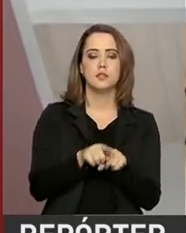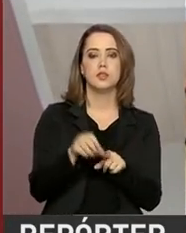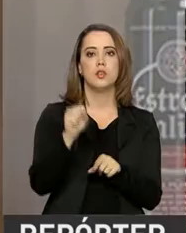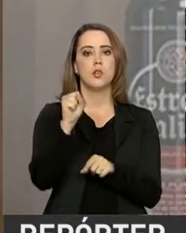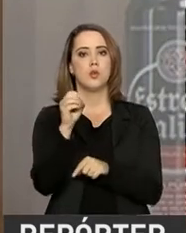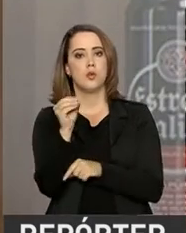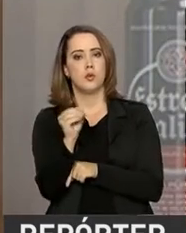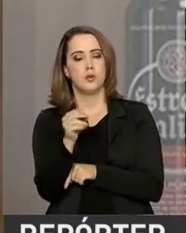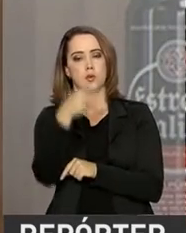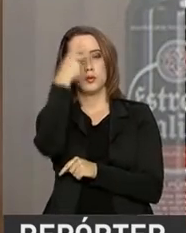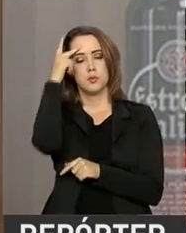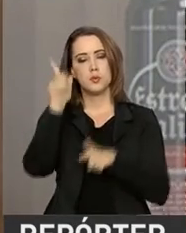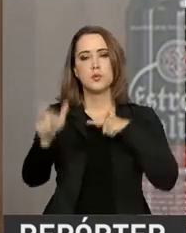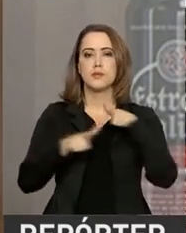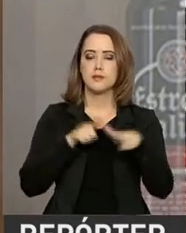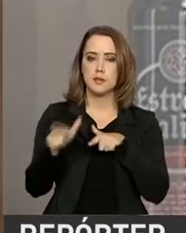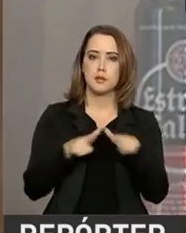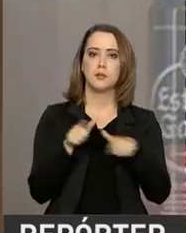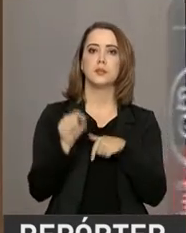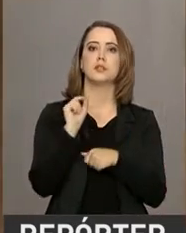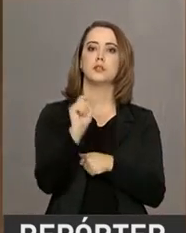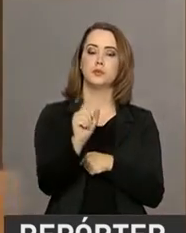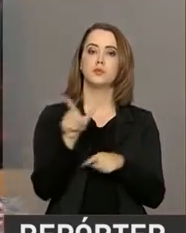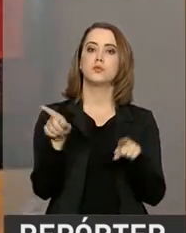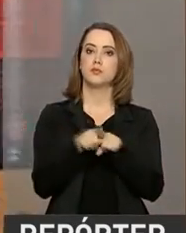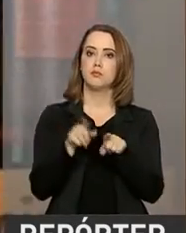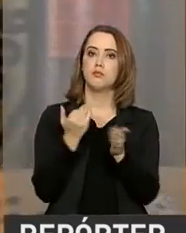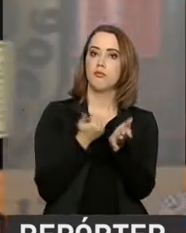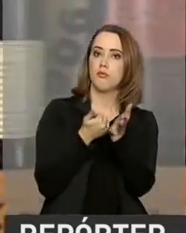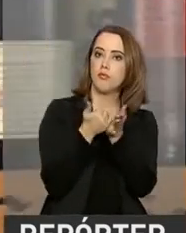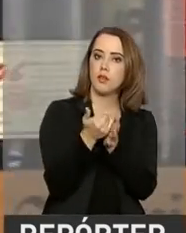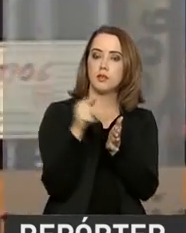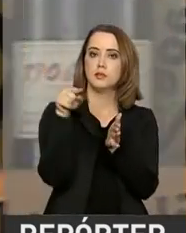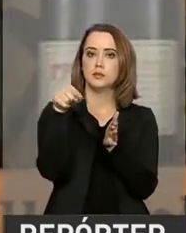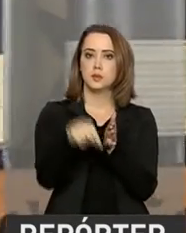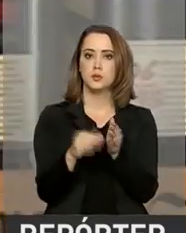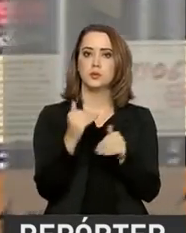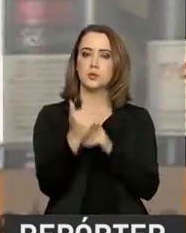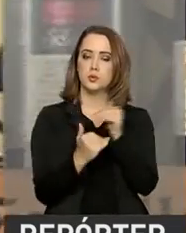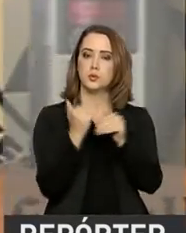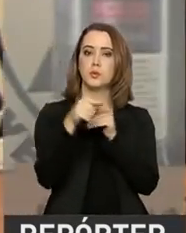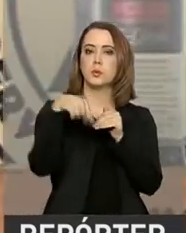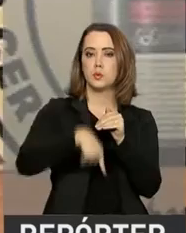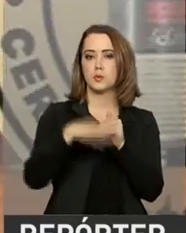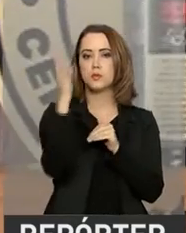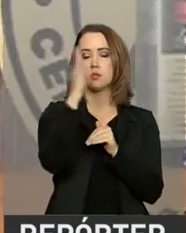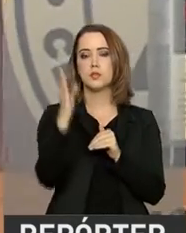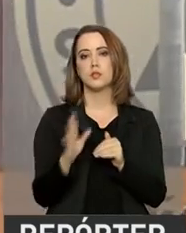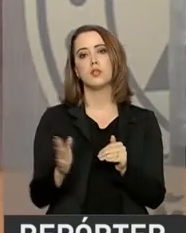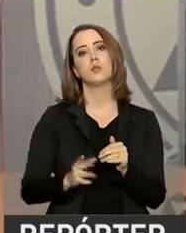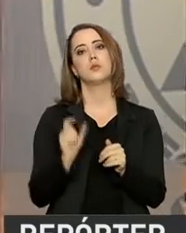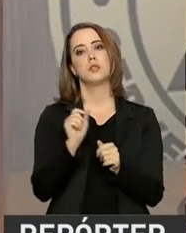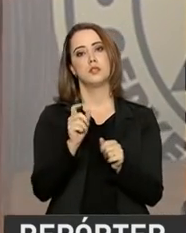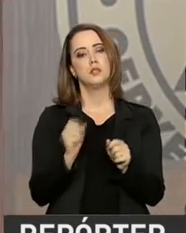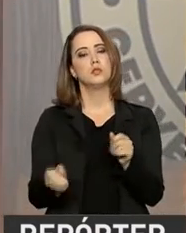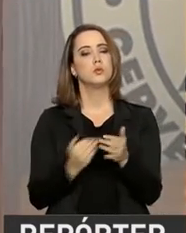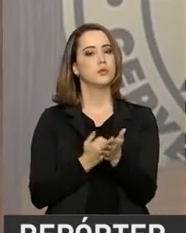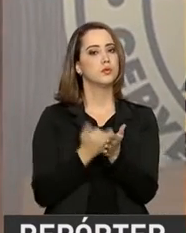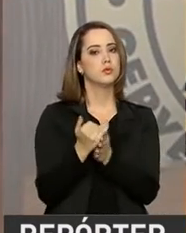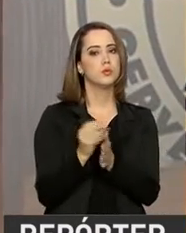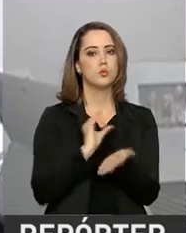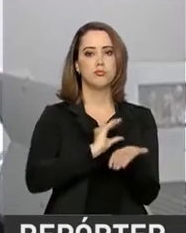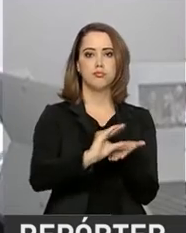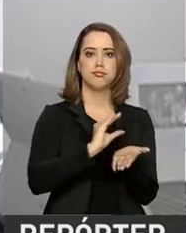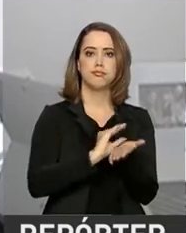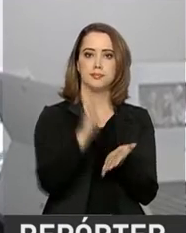diretos em 2014 a cervejaria também começou a produzir aqui no país e o plano é continuar investindo nos próximos